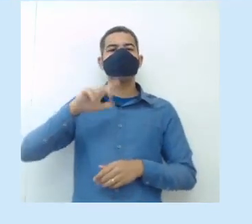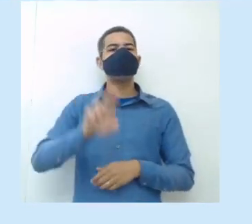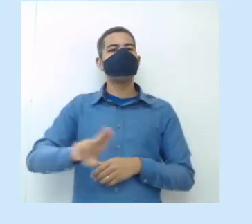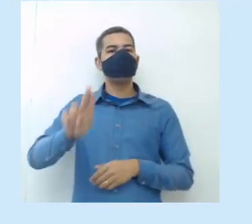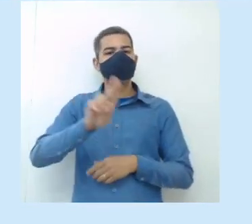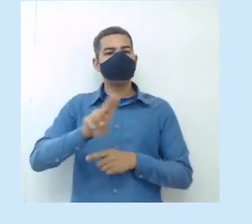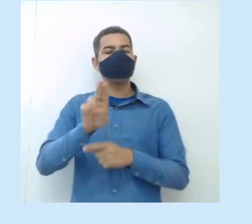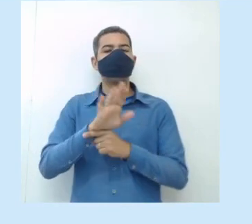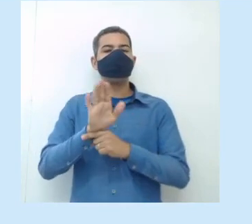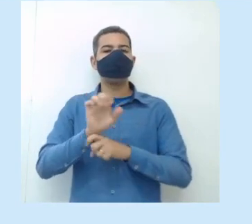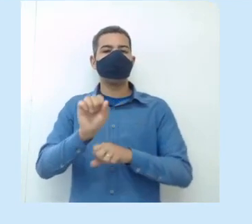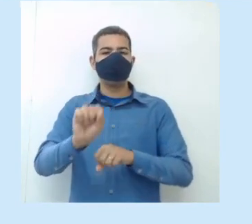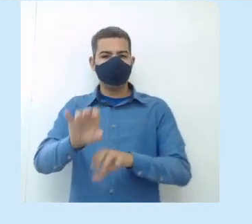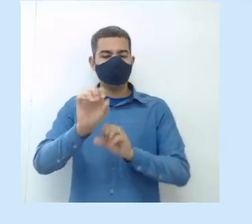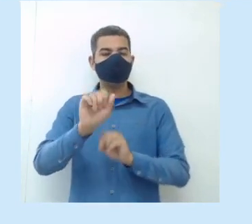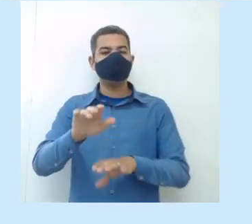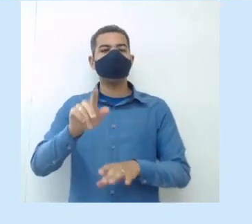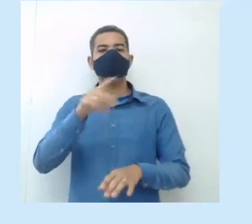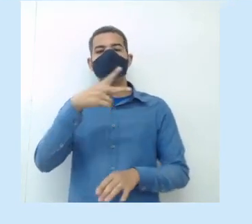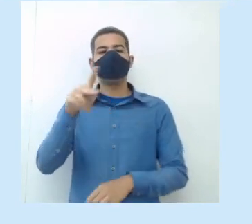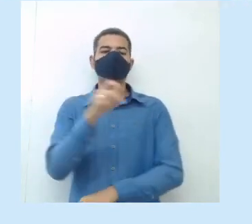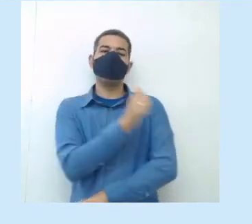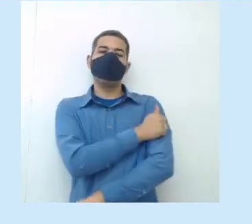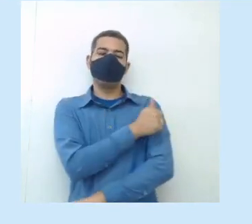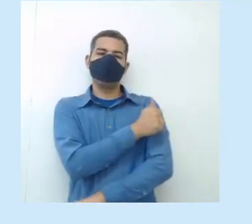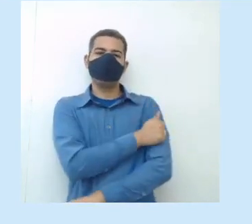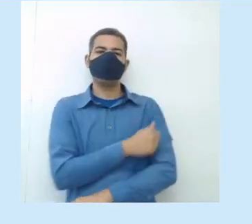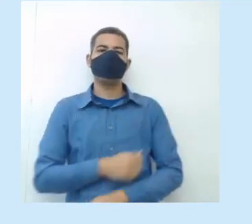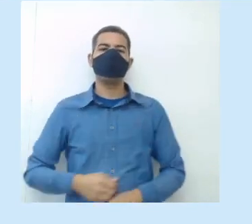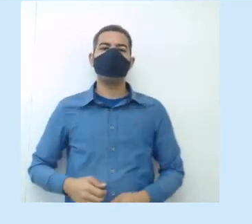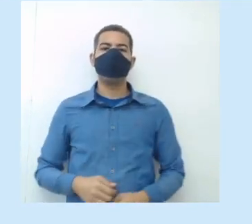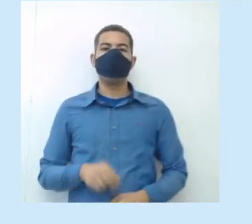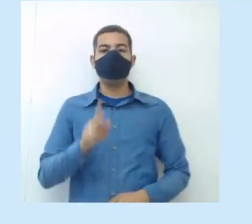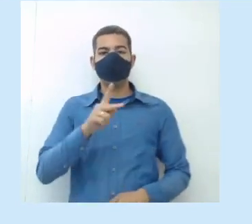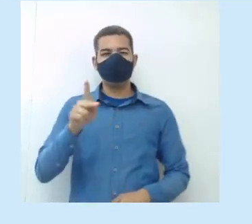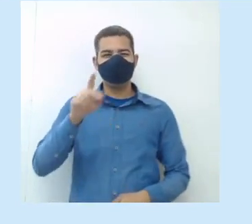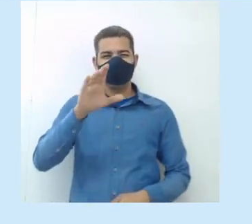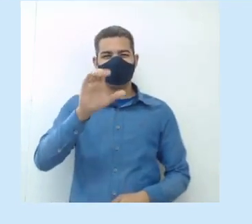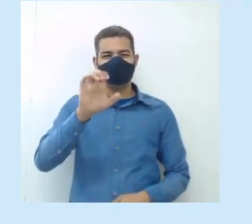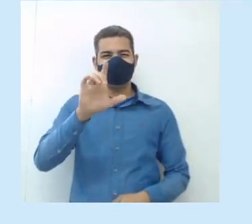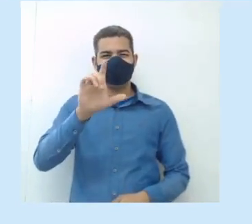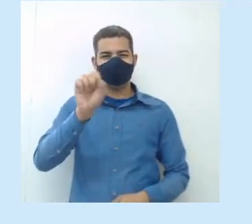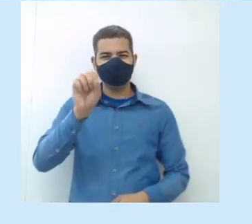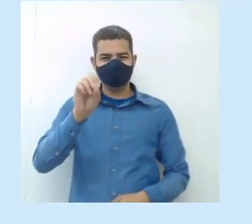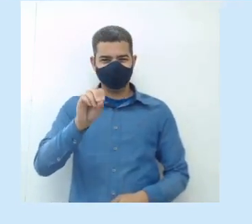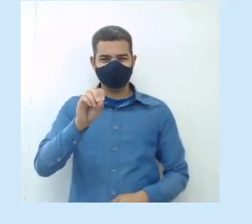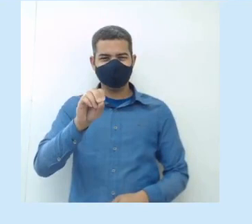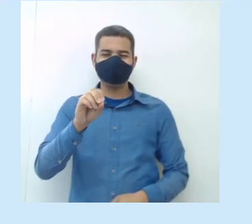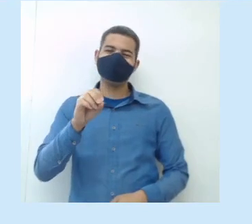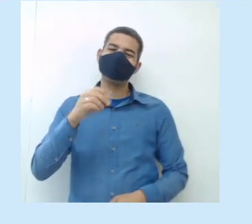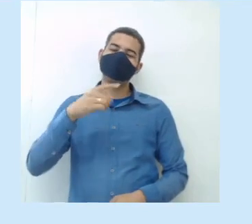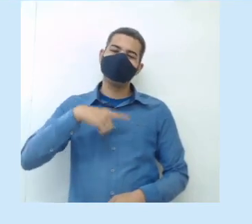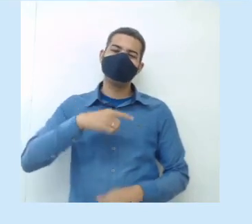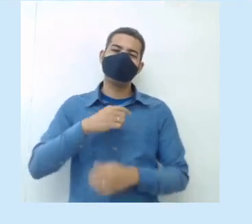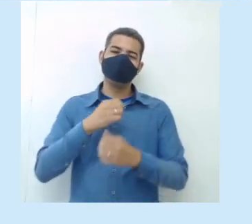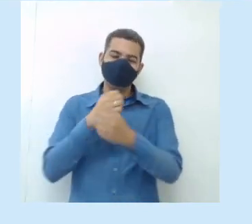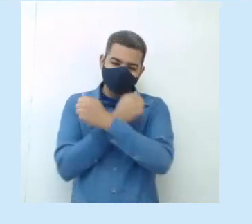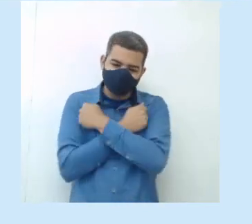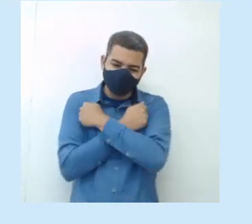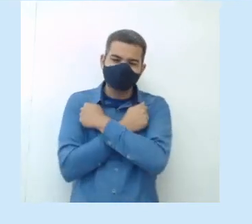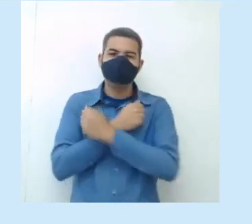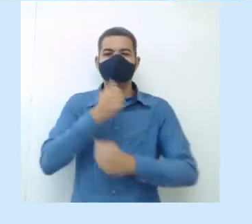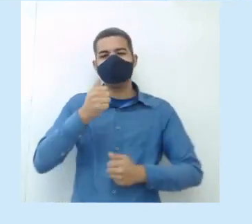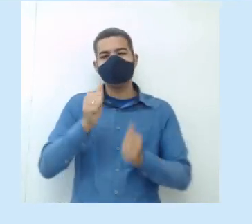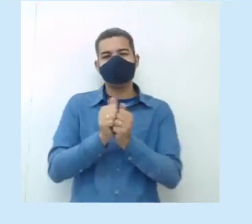nossas videoaulas para os seus alunos. Professor Celso, tamo junto, viu? Obrigado pela força e estar